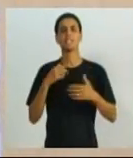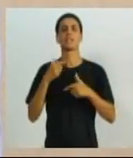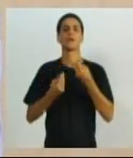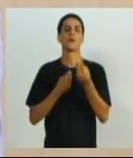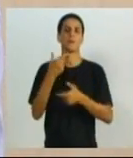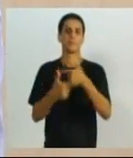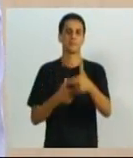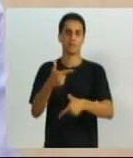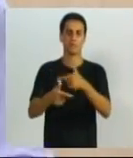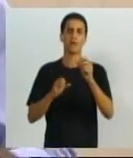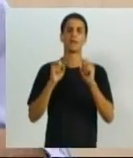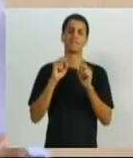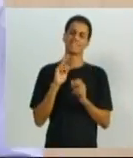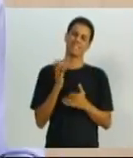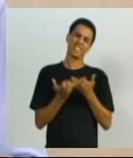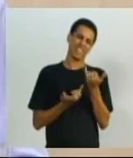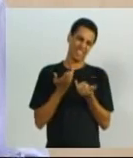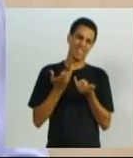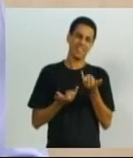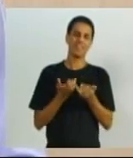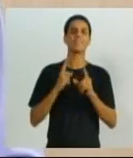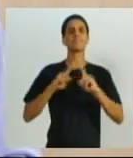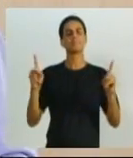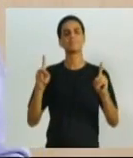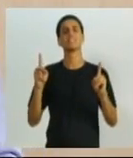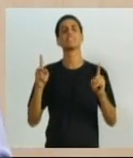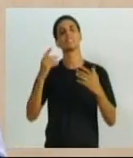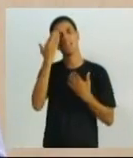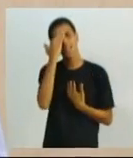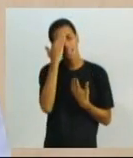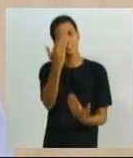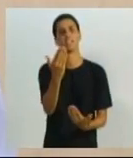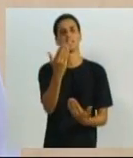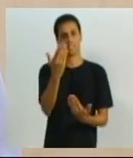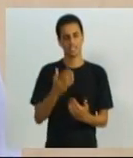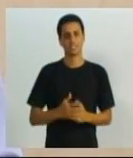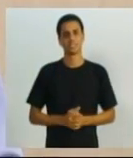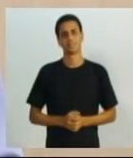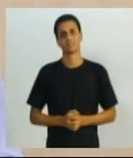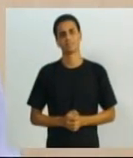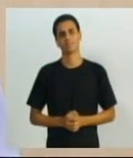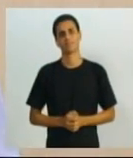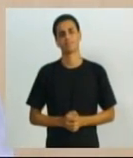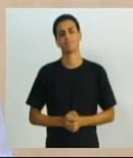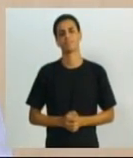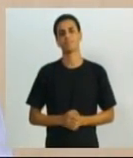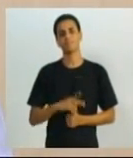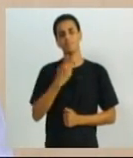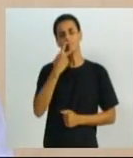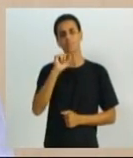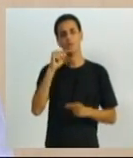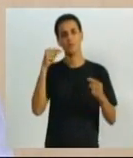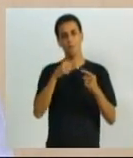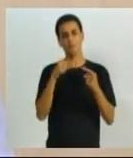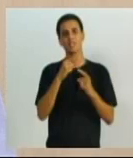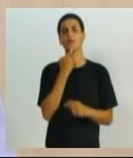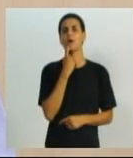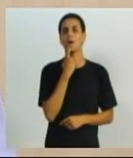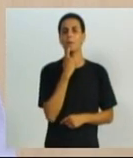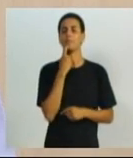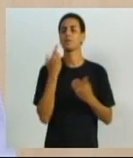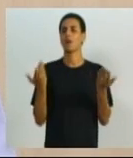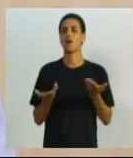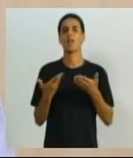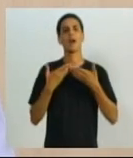trabalho. Brincadeiras à parte, sério, o agradecimento. Dizer que, combinado com o vereador Robinho, a partir de hoje está